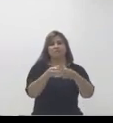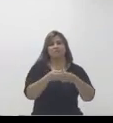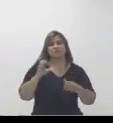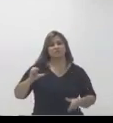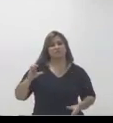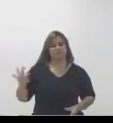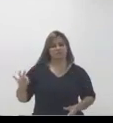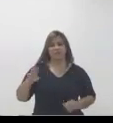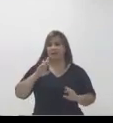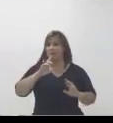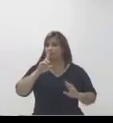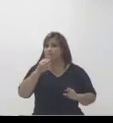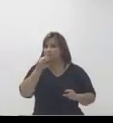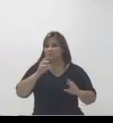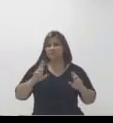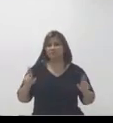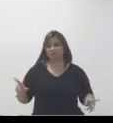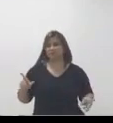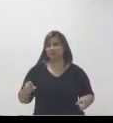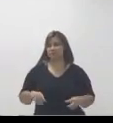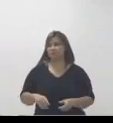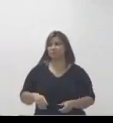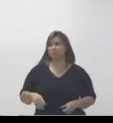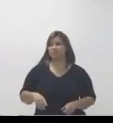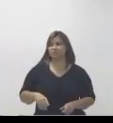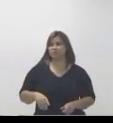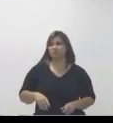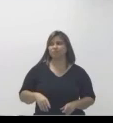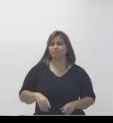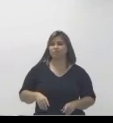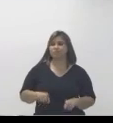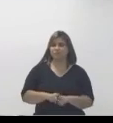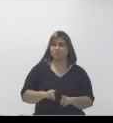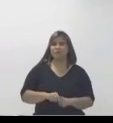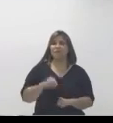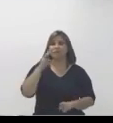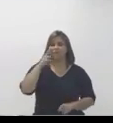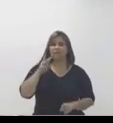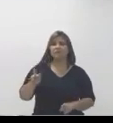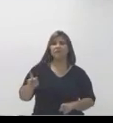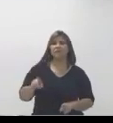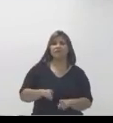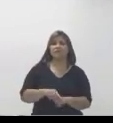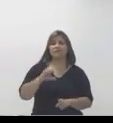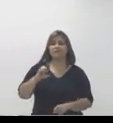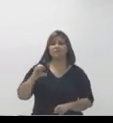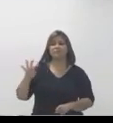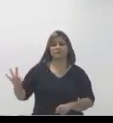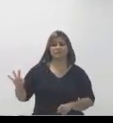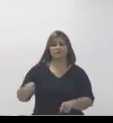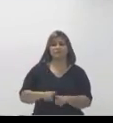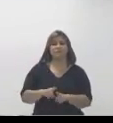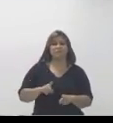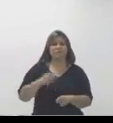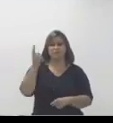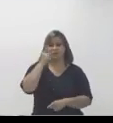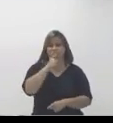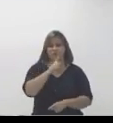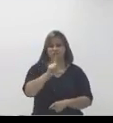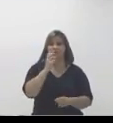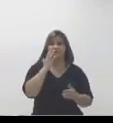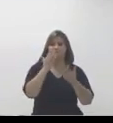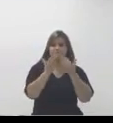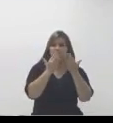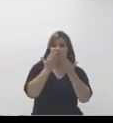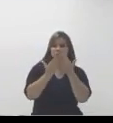e só aqui uma questão ao contrário o que a gente vê uma retomada de um conceito superado tanto na psicologia